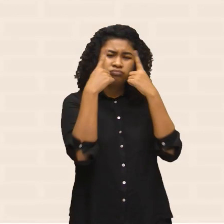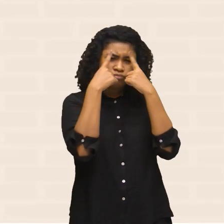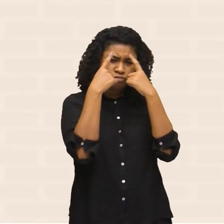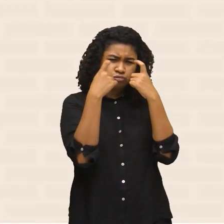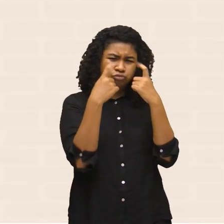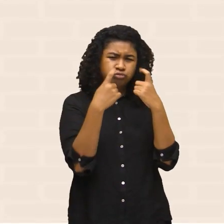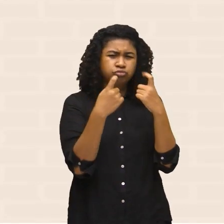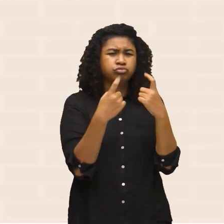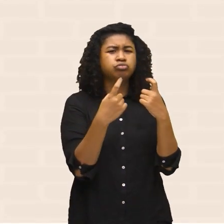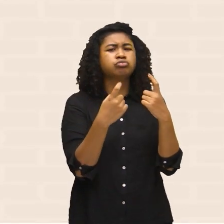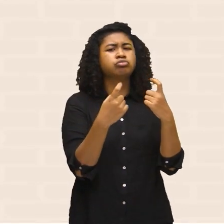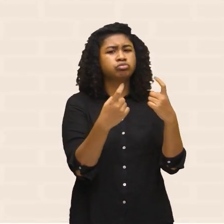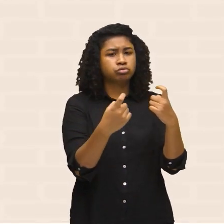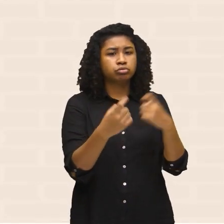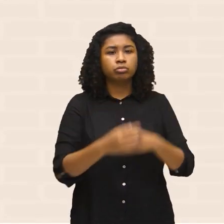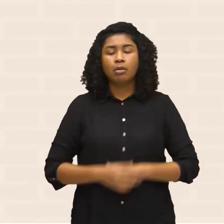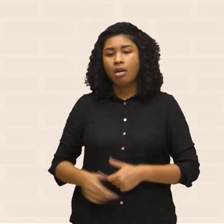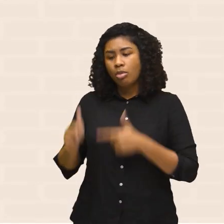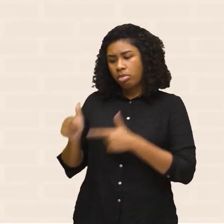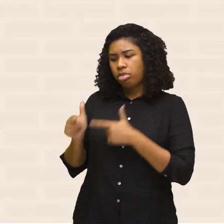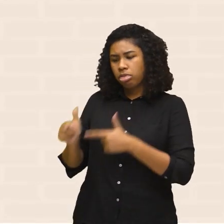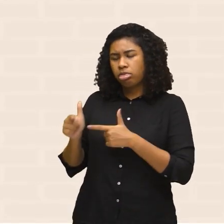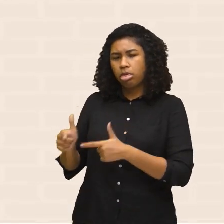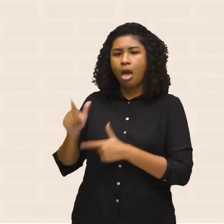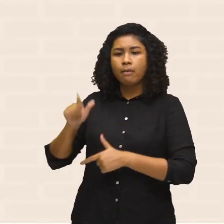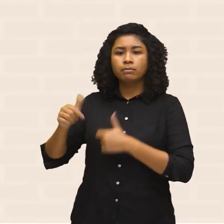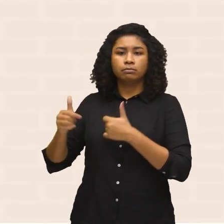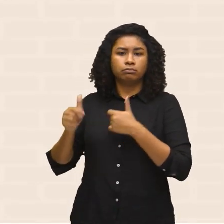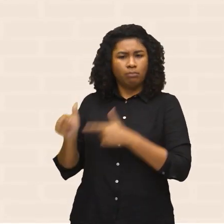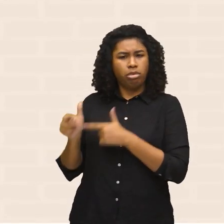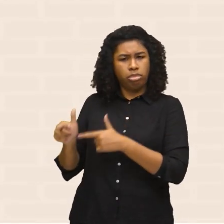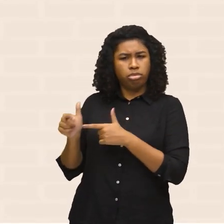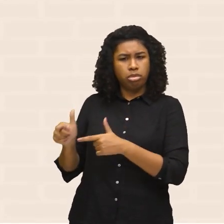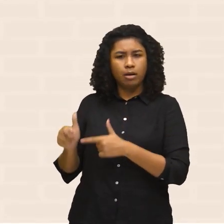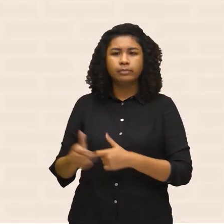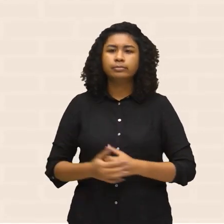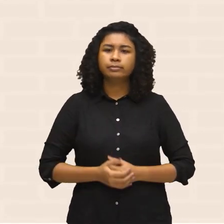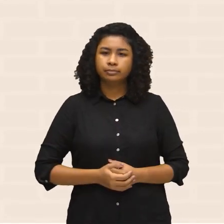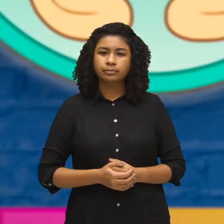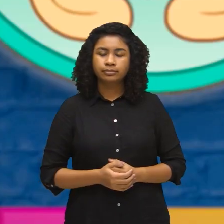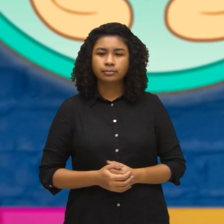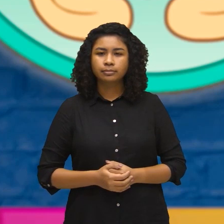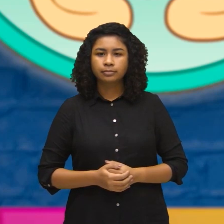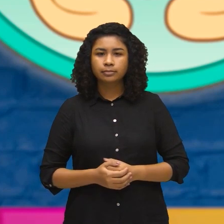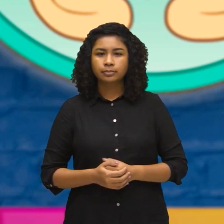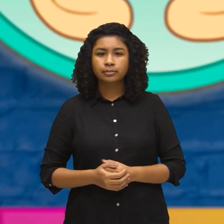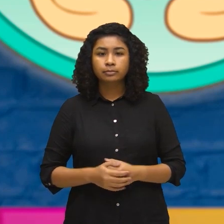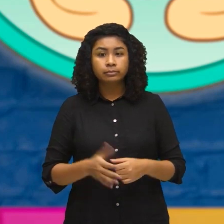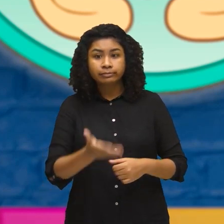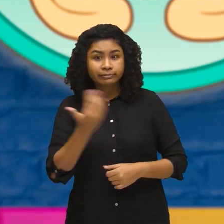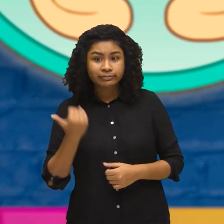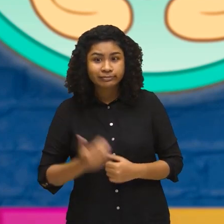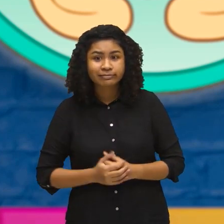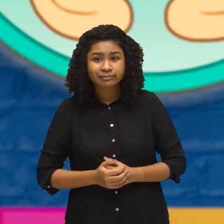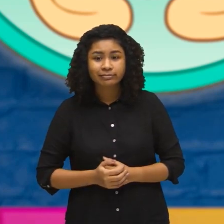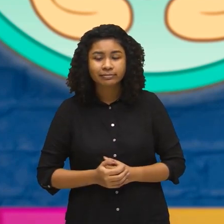né? Trollagem é uma zoação. Vamos lá, gente. Enquanto vocês estão